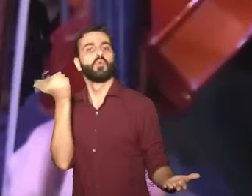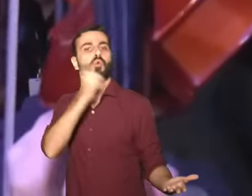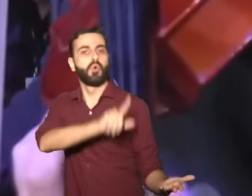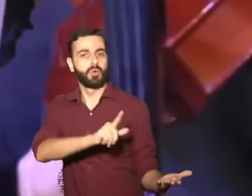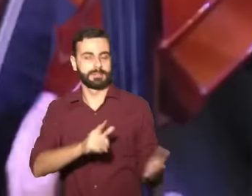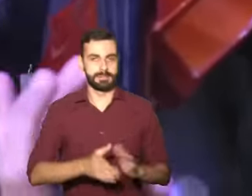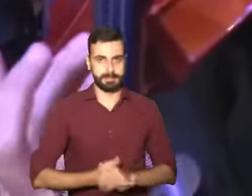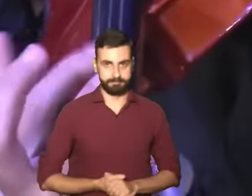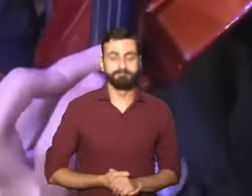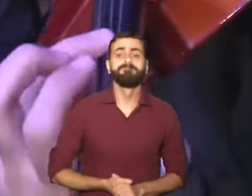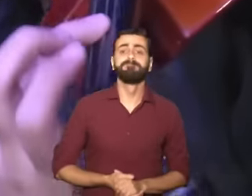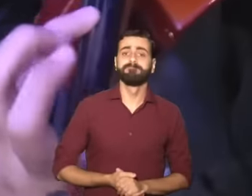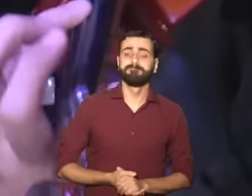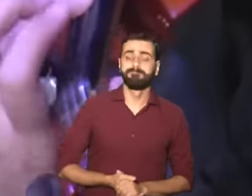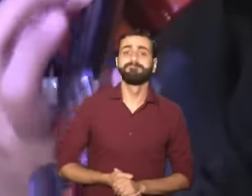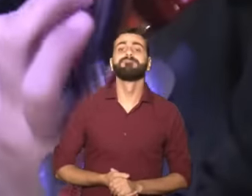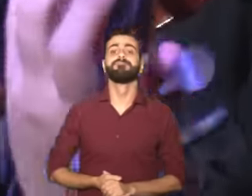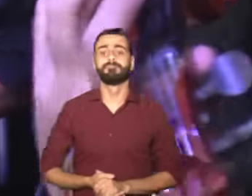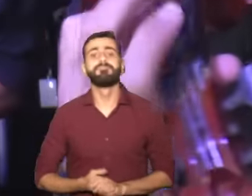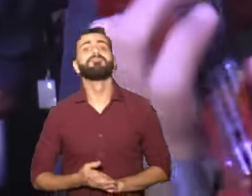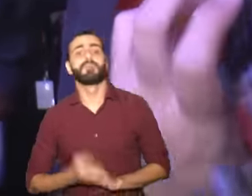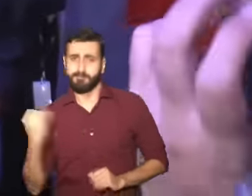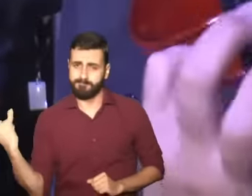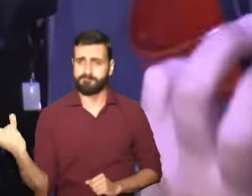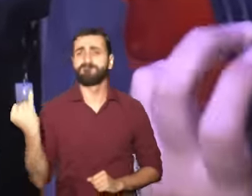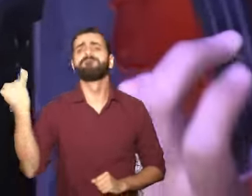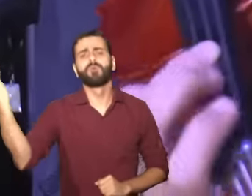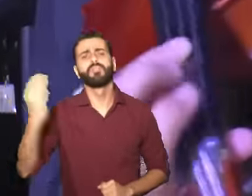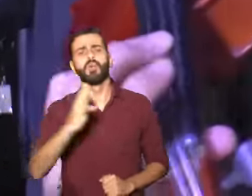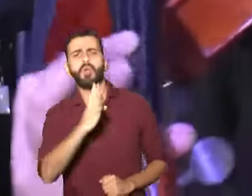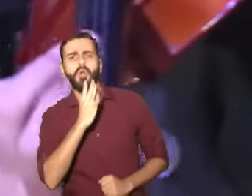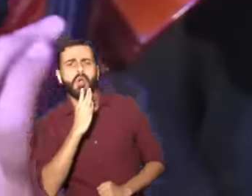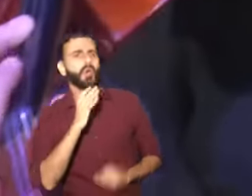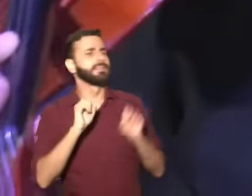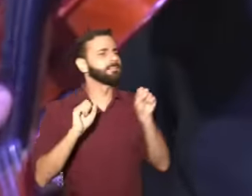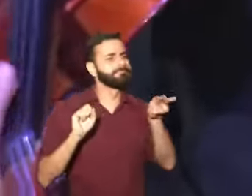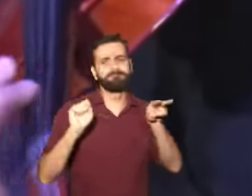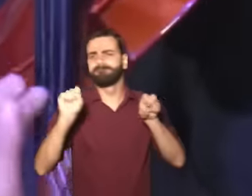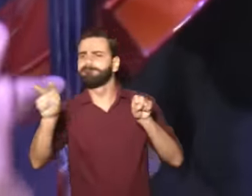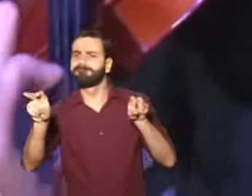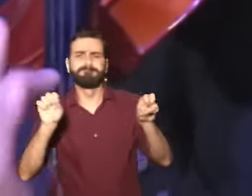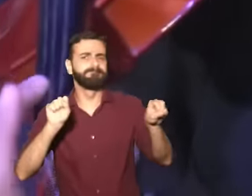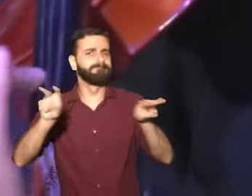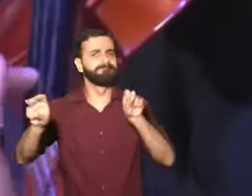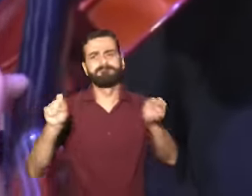cochilei, os mais belos montes